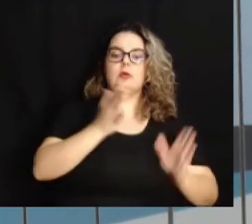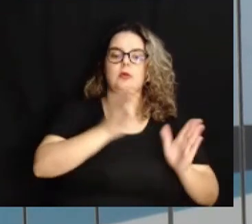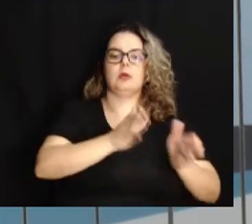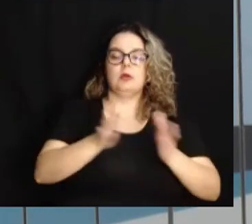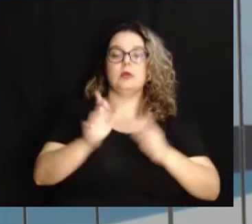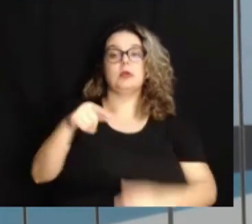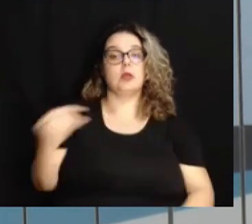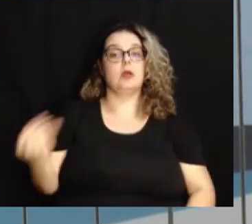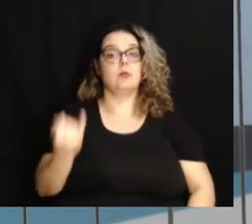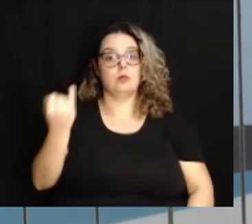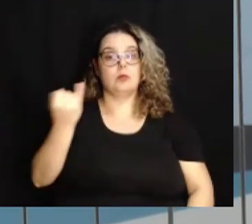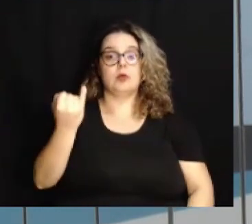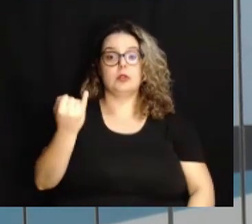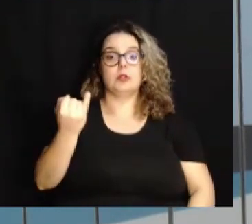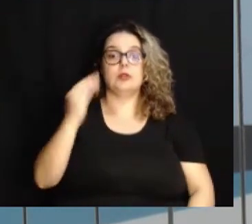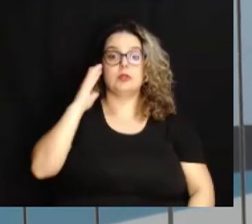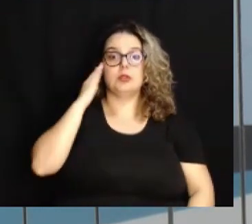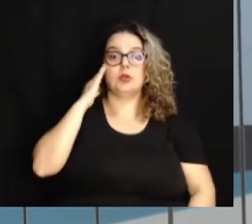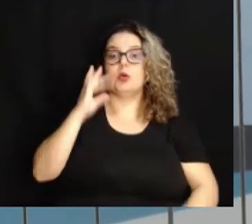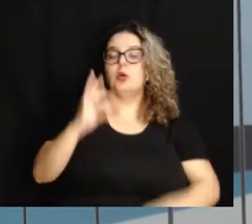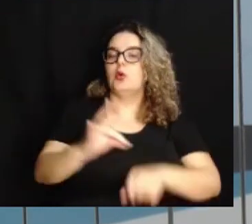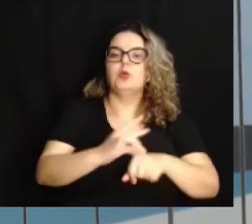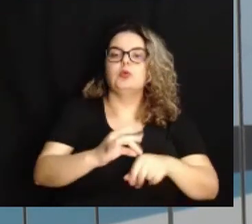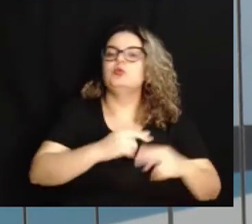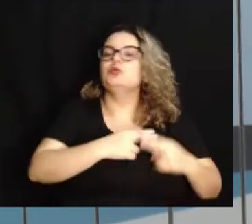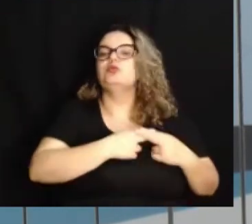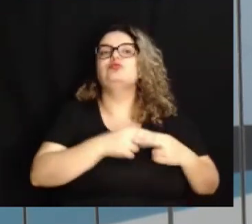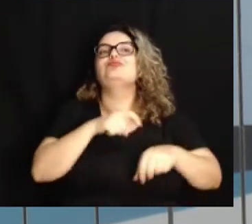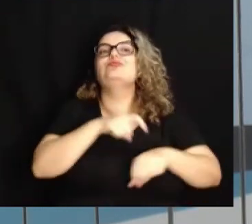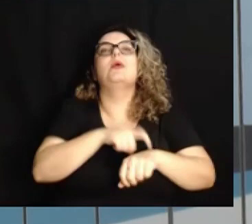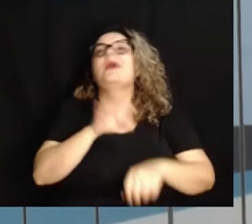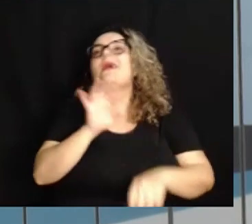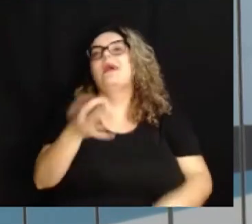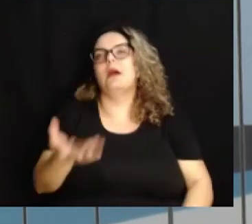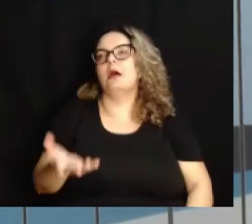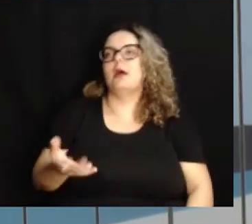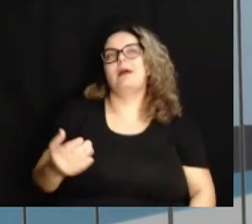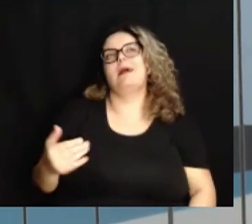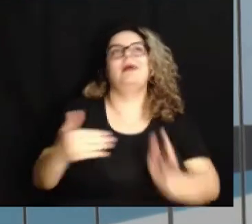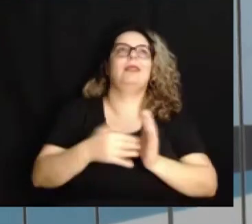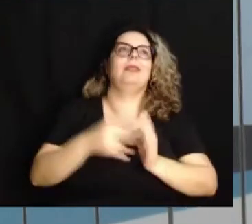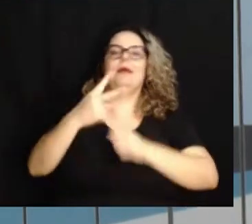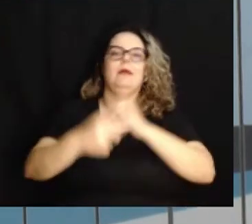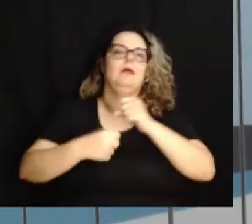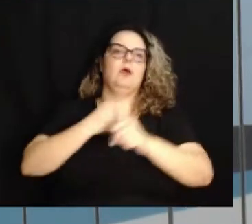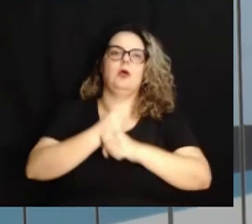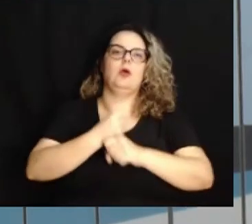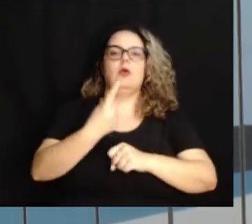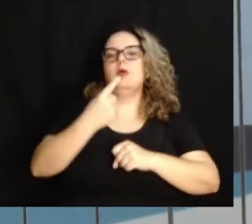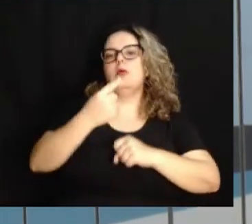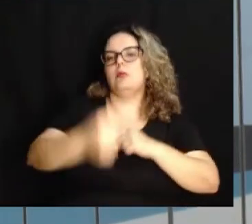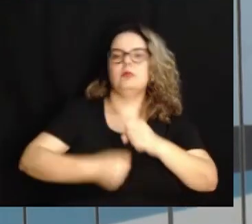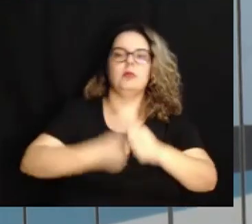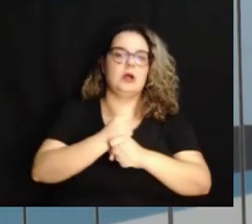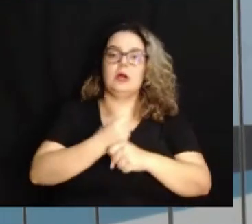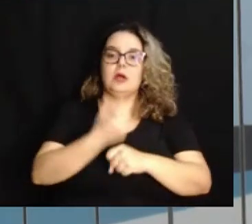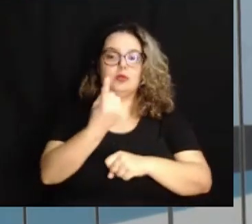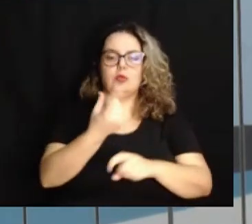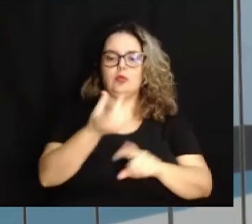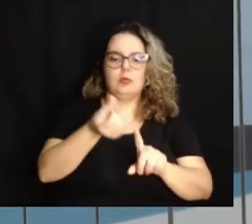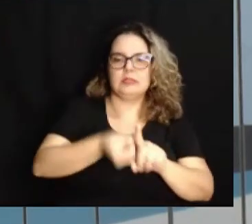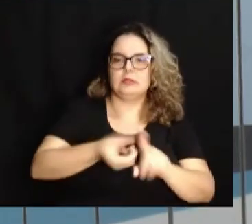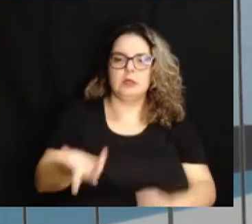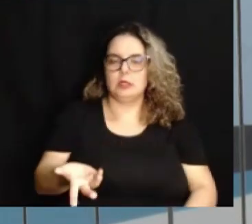tem validade. Essa coisa, sabe, o luto tem até 2 anos, 2 semanas, 1 ano, não existe, o luto é subjetivo com a dor de cada